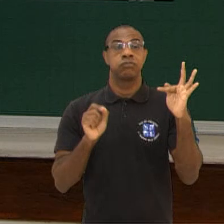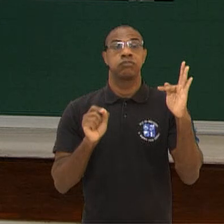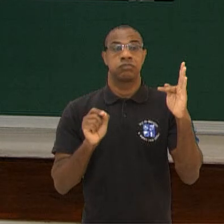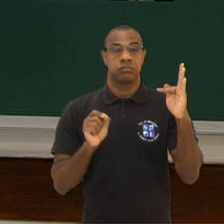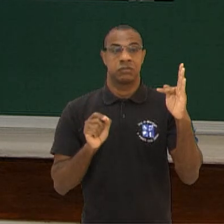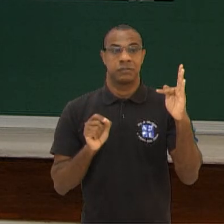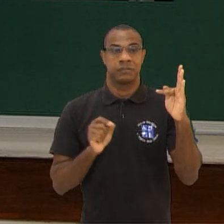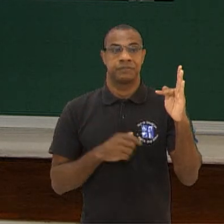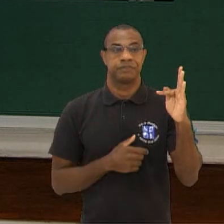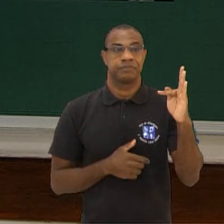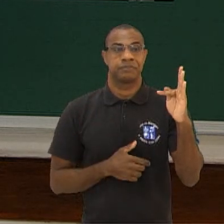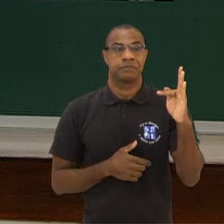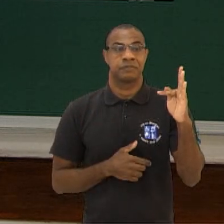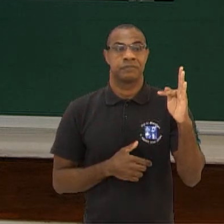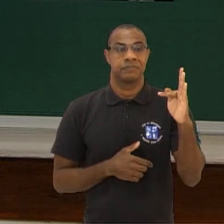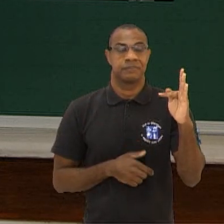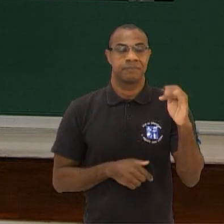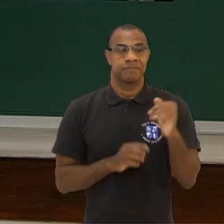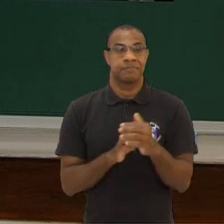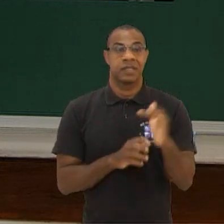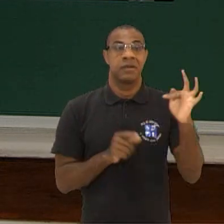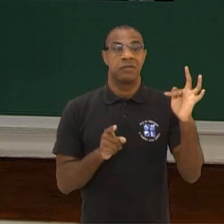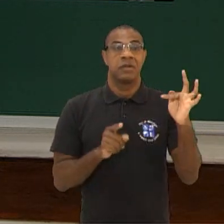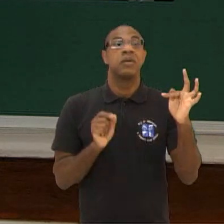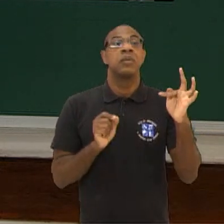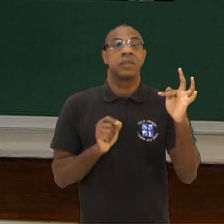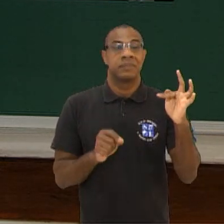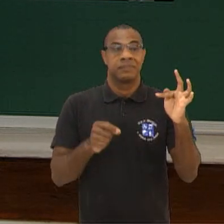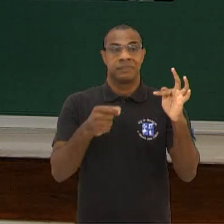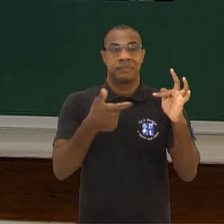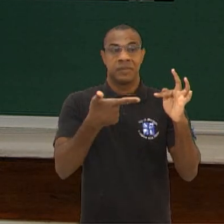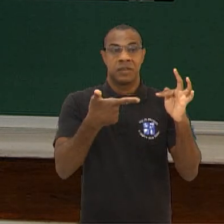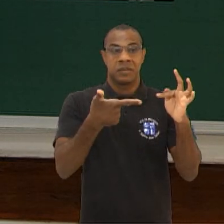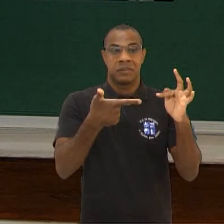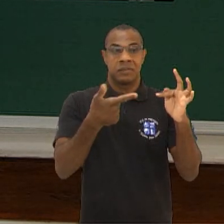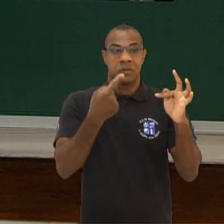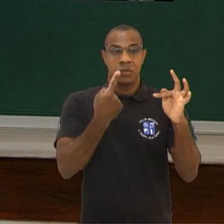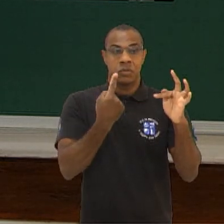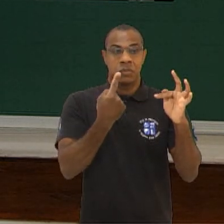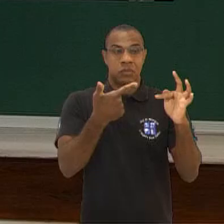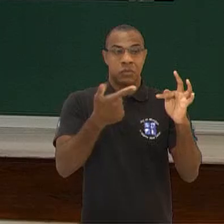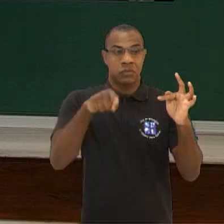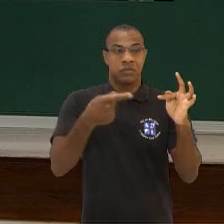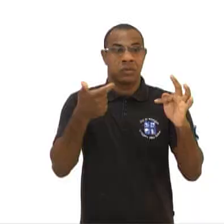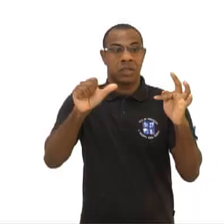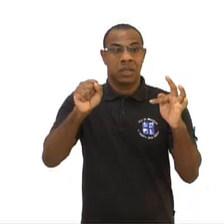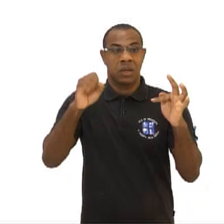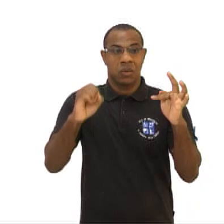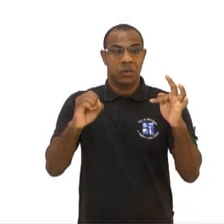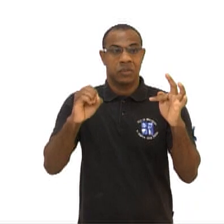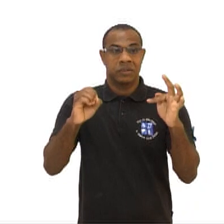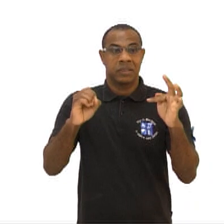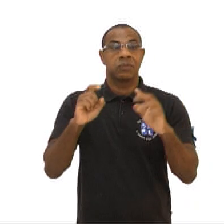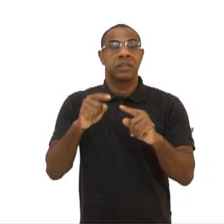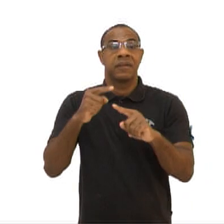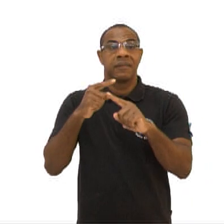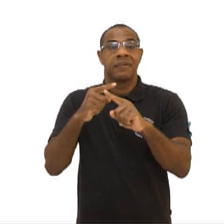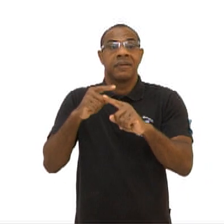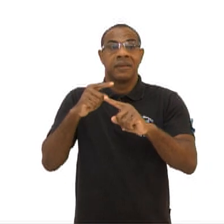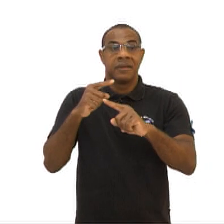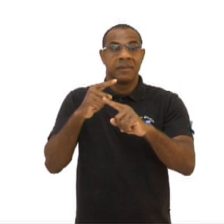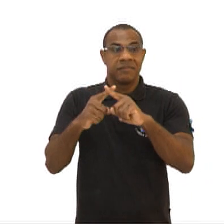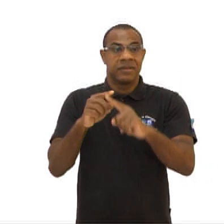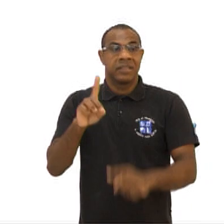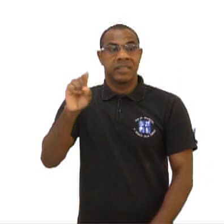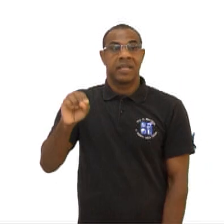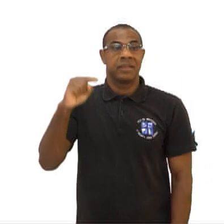expoente. Então, aumenta 2, vai ficar menos 8. Né? Menos 8 é maior que menos 10. Então, nós temos 2,8 vezes